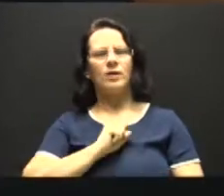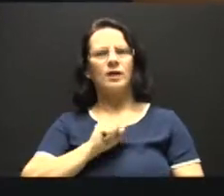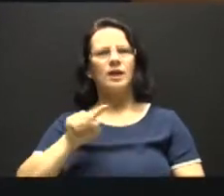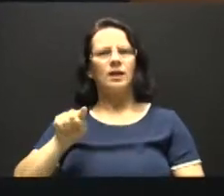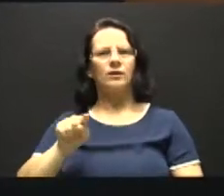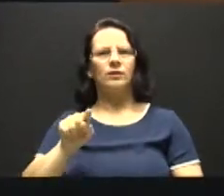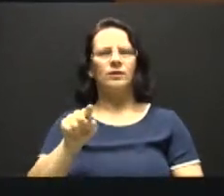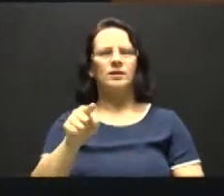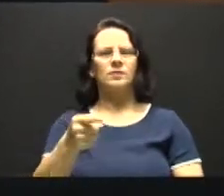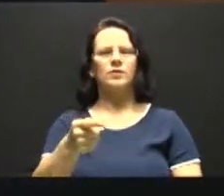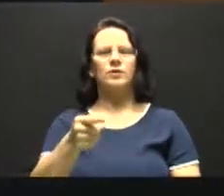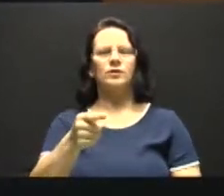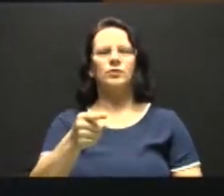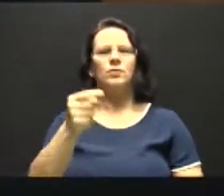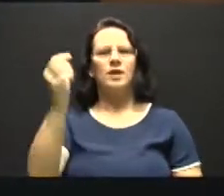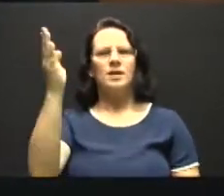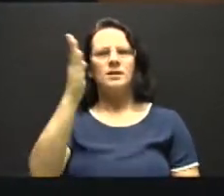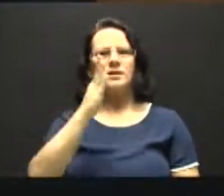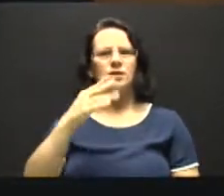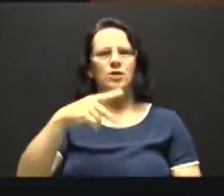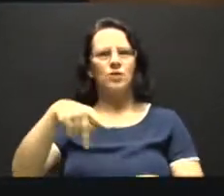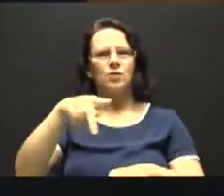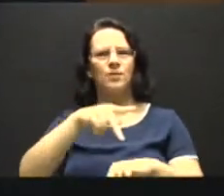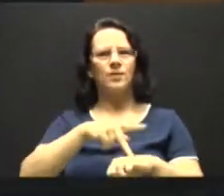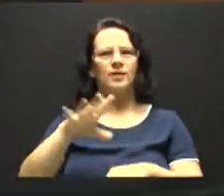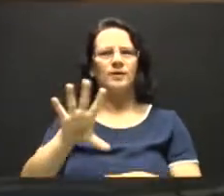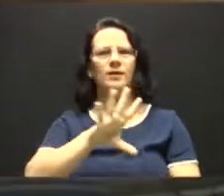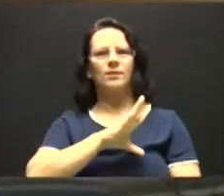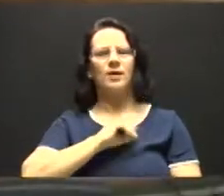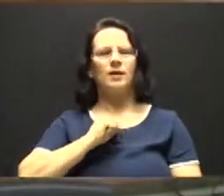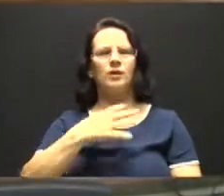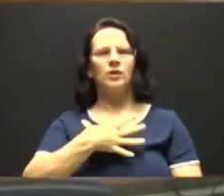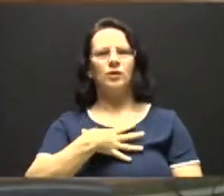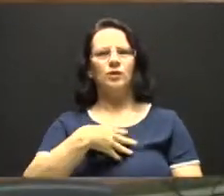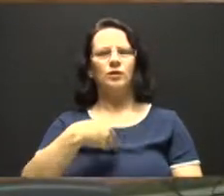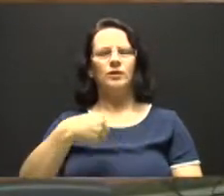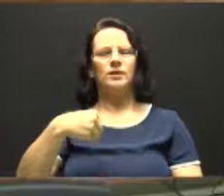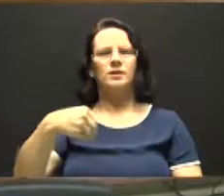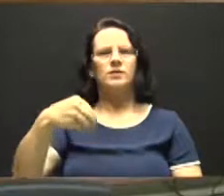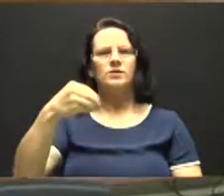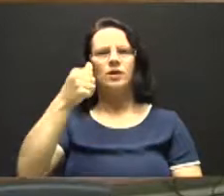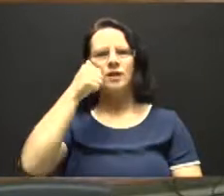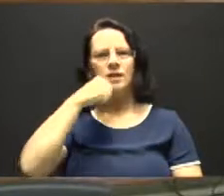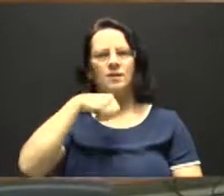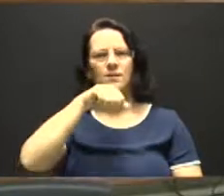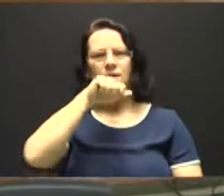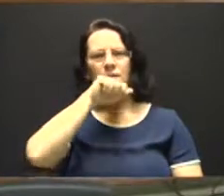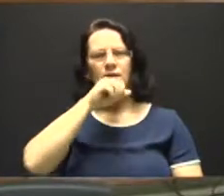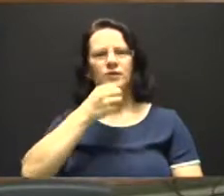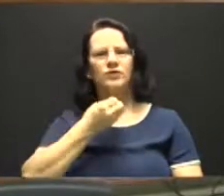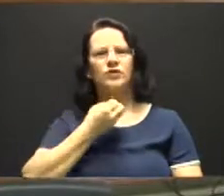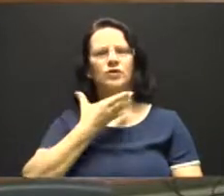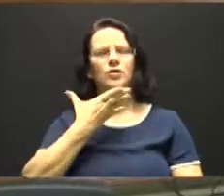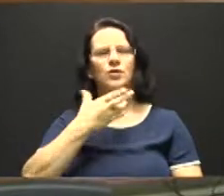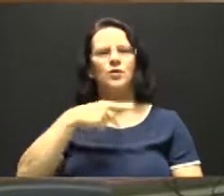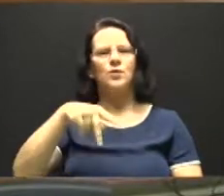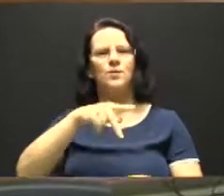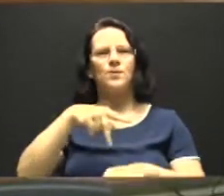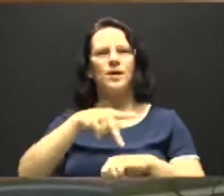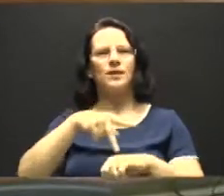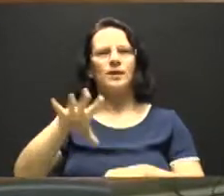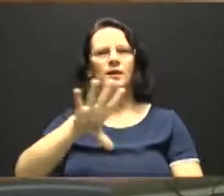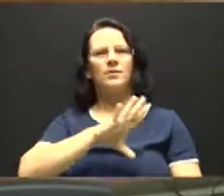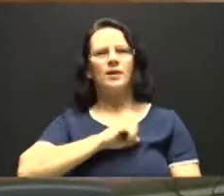em toda a china e méxico brasil a pátria a alta do iof sobre o